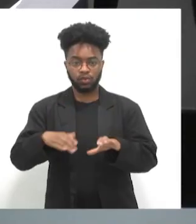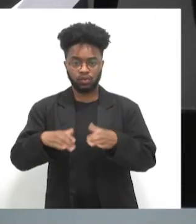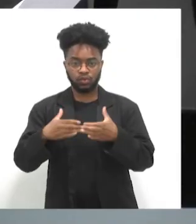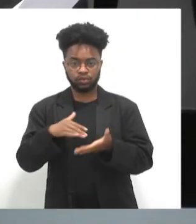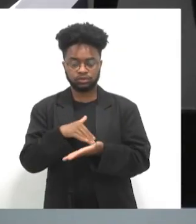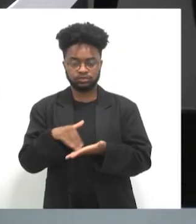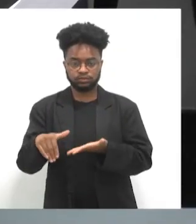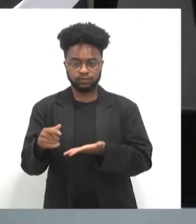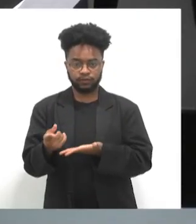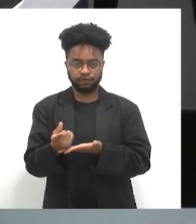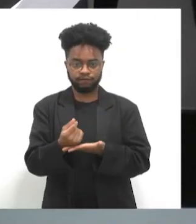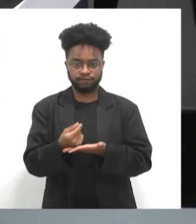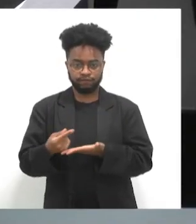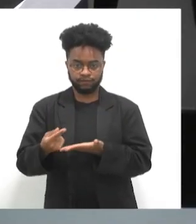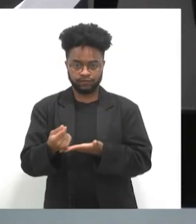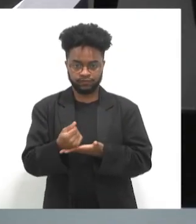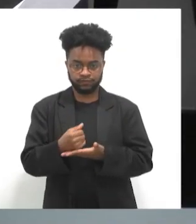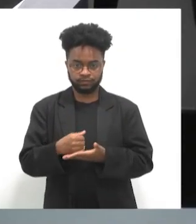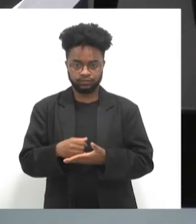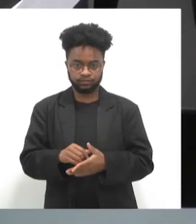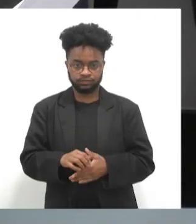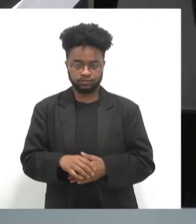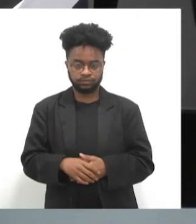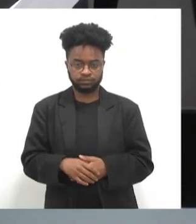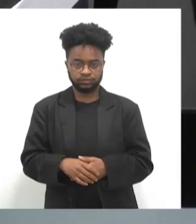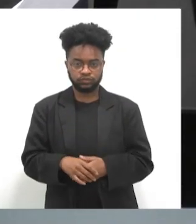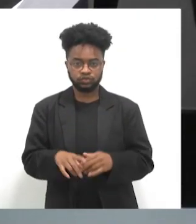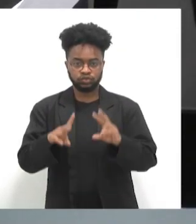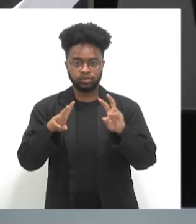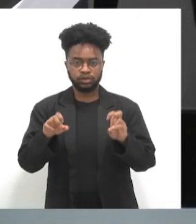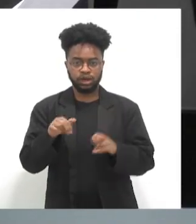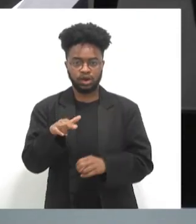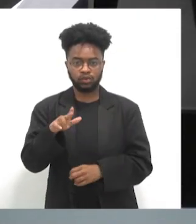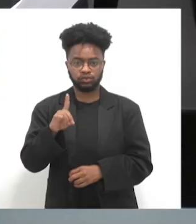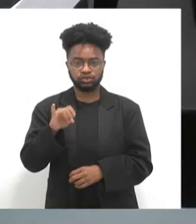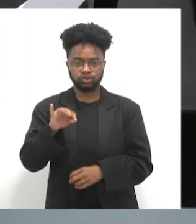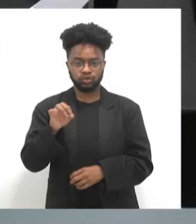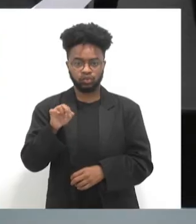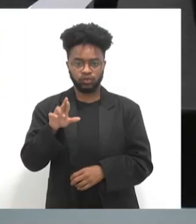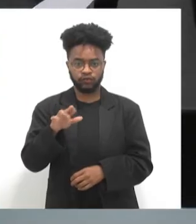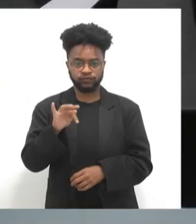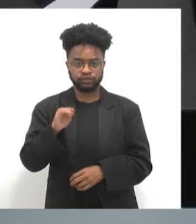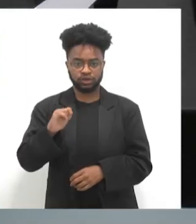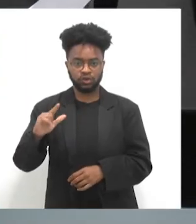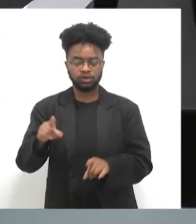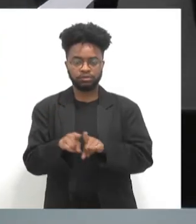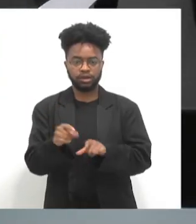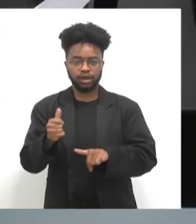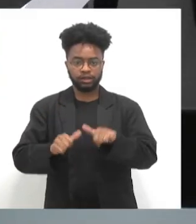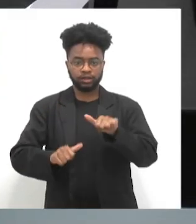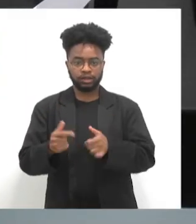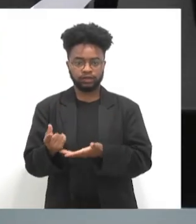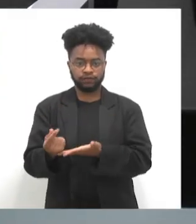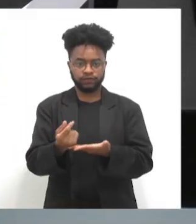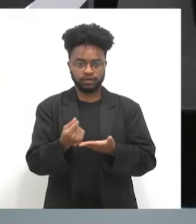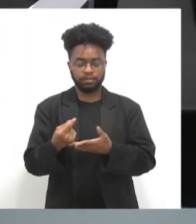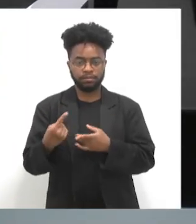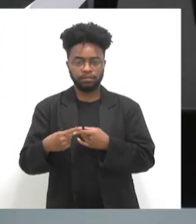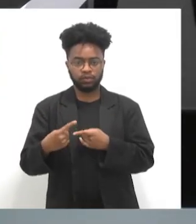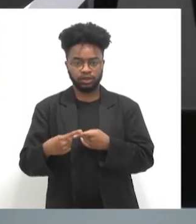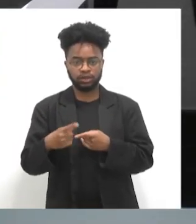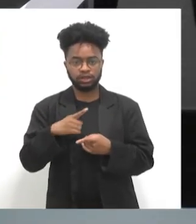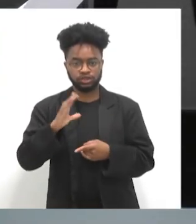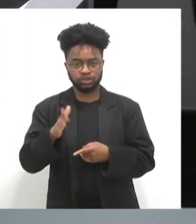Secretaria de Fazenda Verdade. para auditor fiscal e analista fazendário. Porque já tem